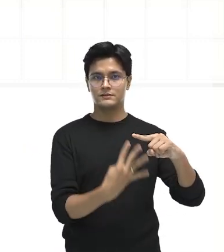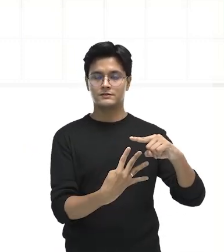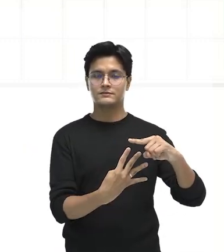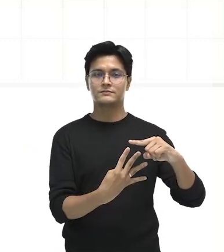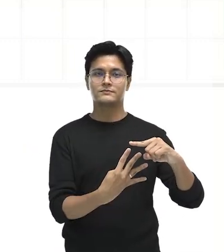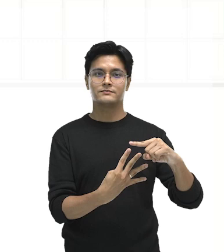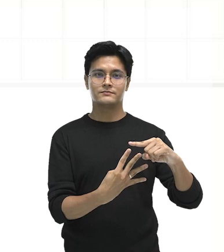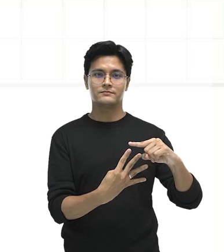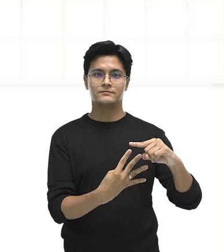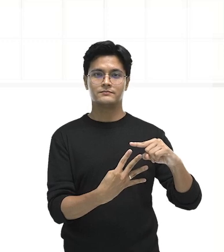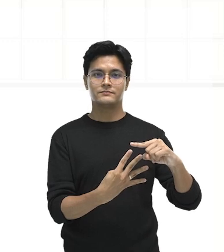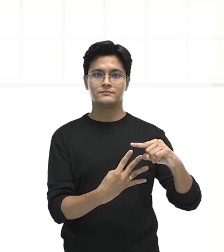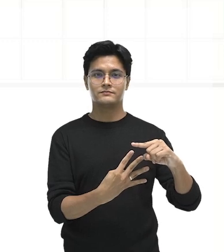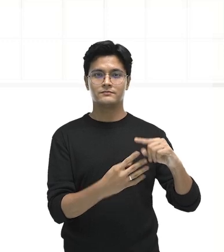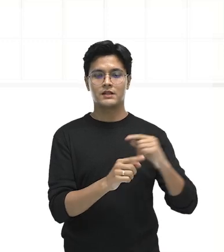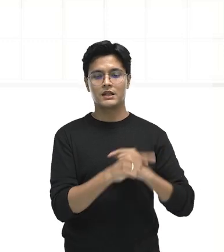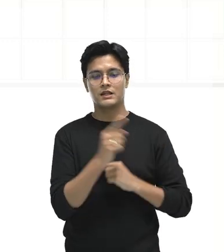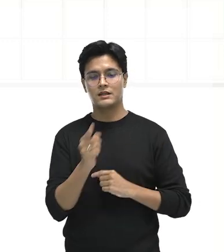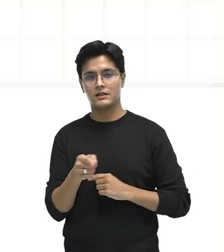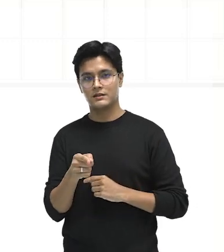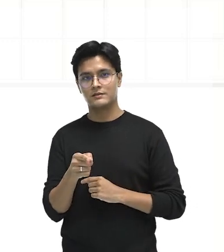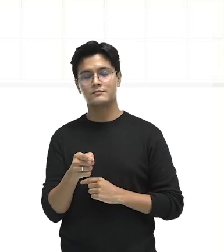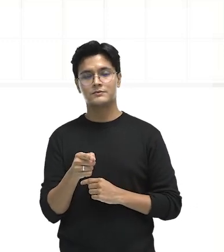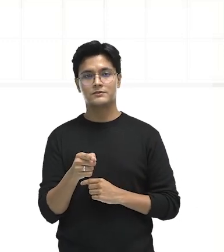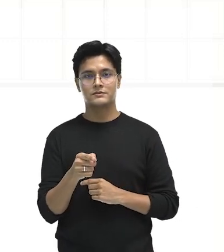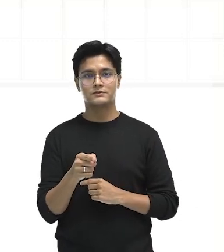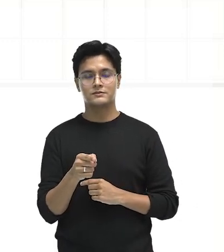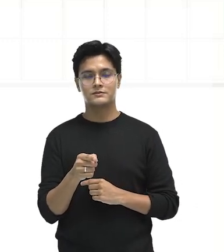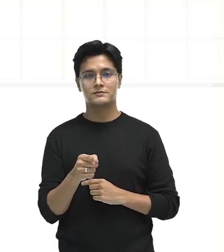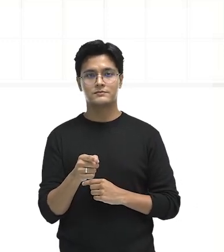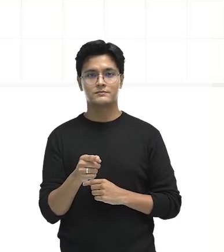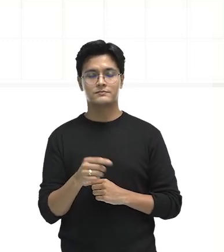3/4. Em segundo ficou